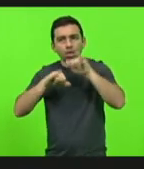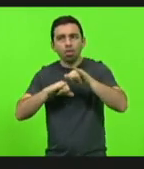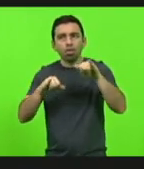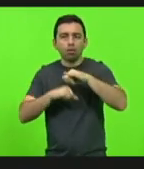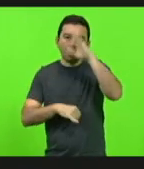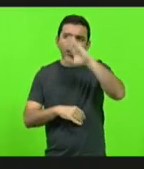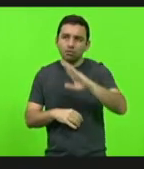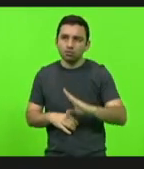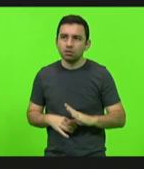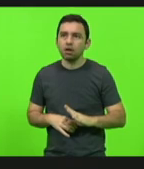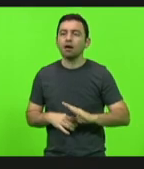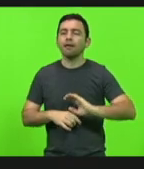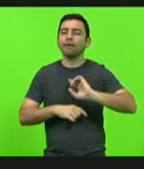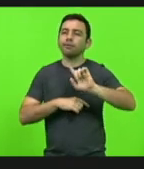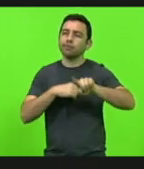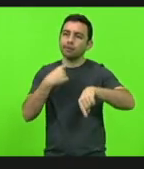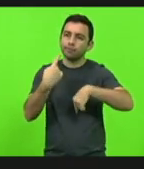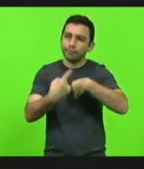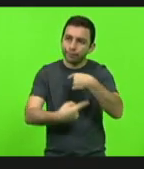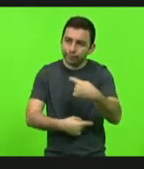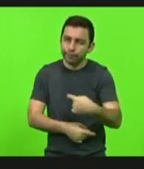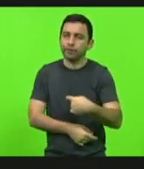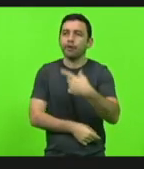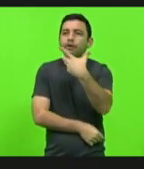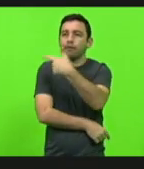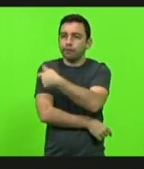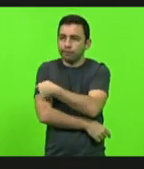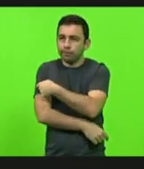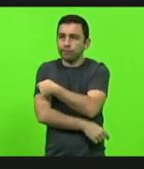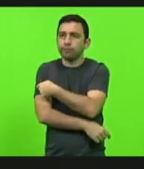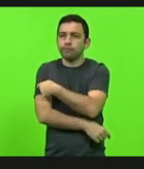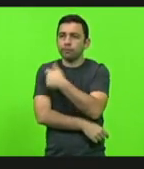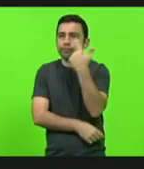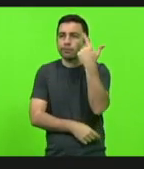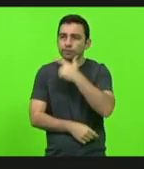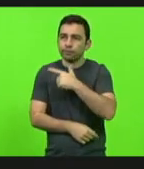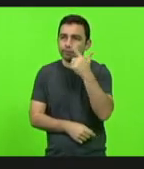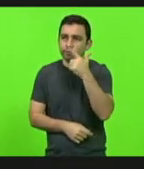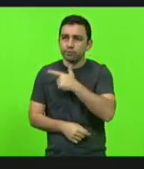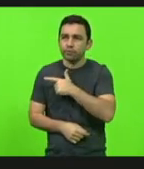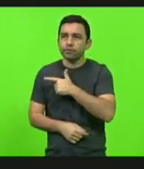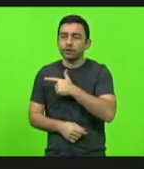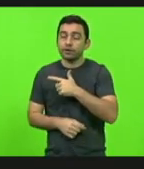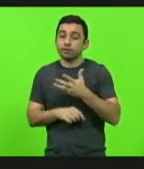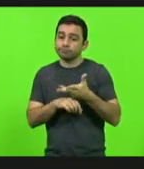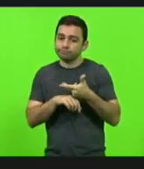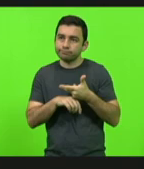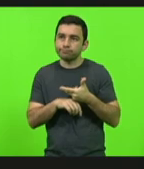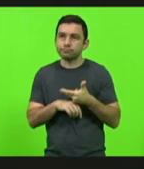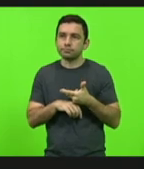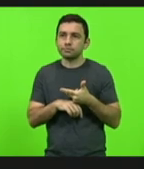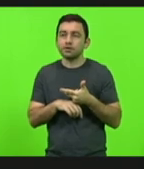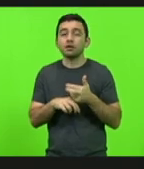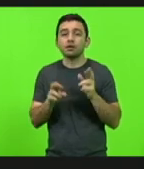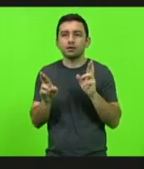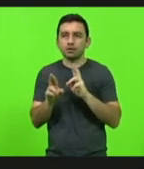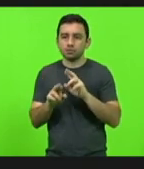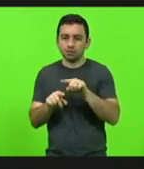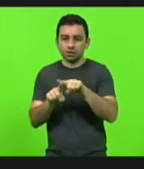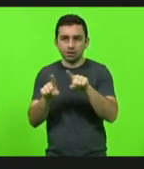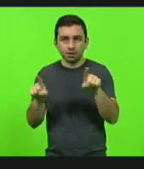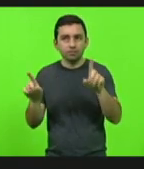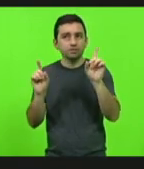né para que a vacina efetivamente acontecesse uma maneira mais célere com relação às pessoas com